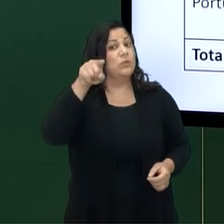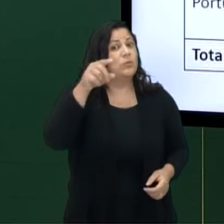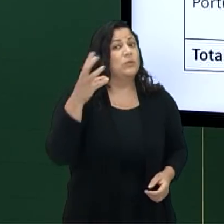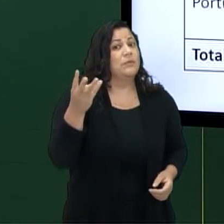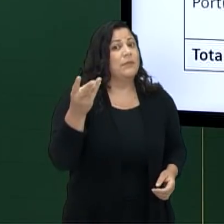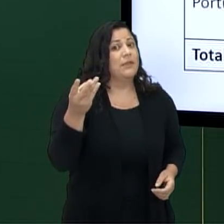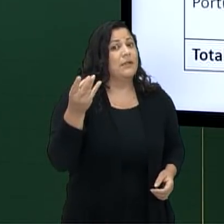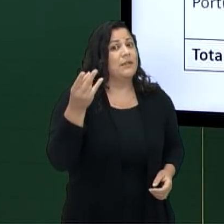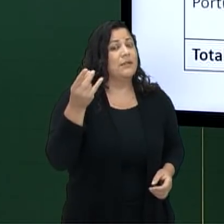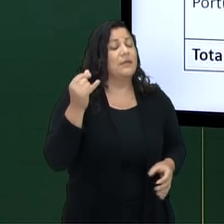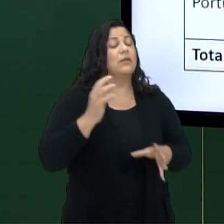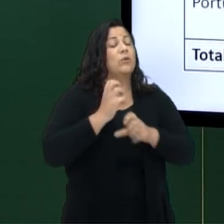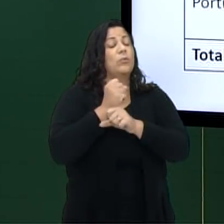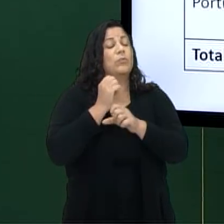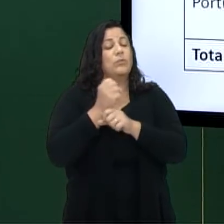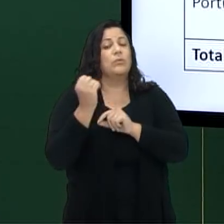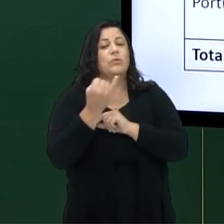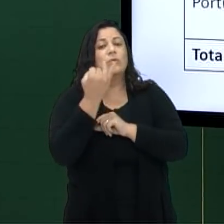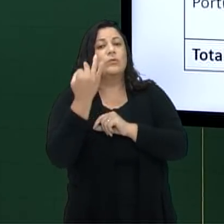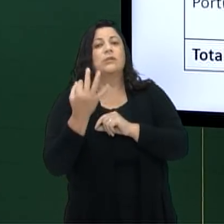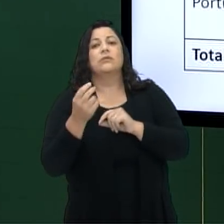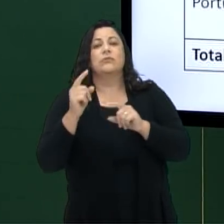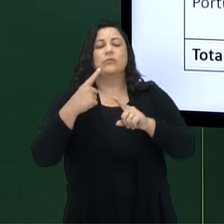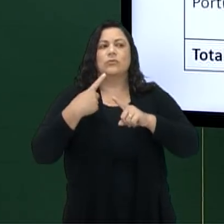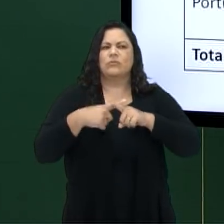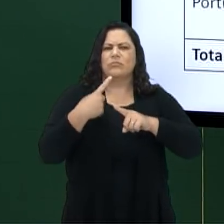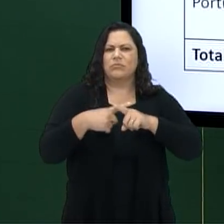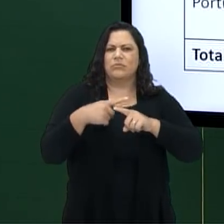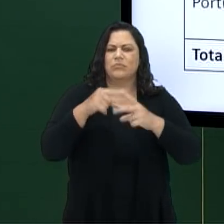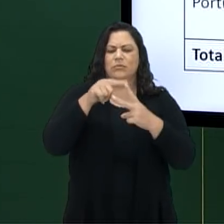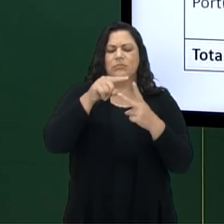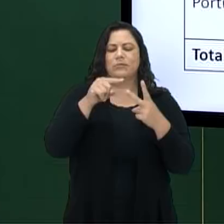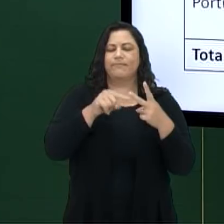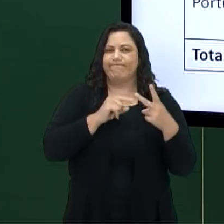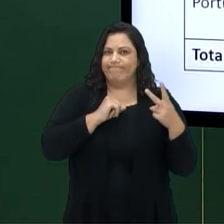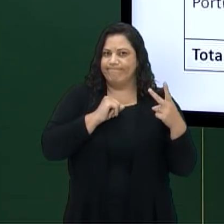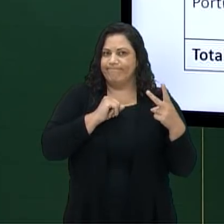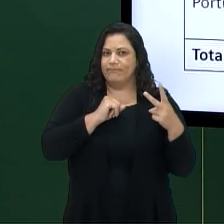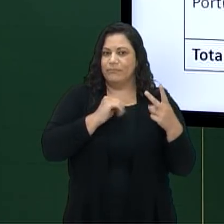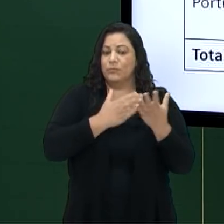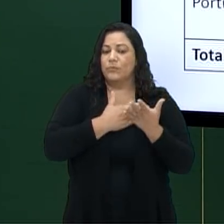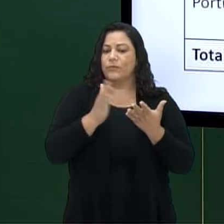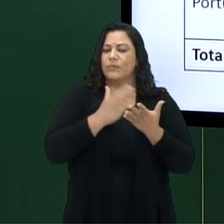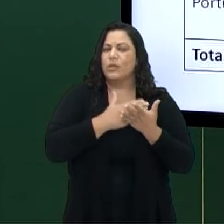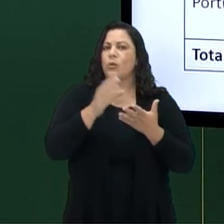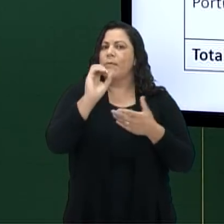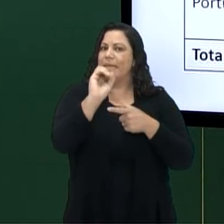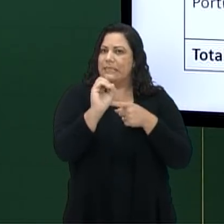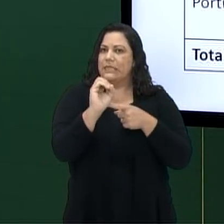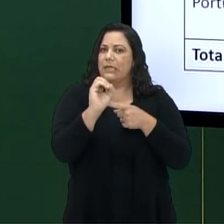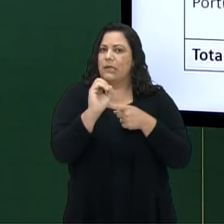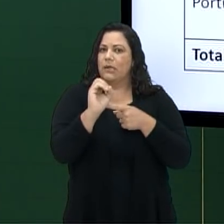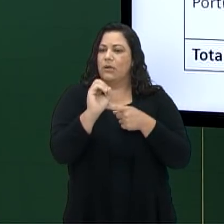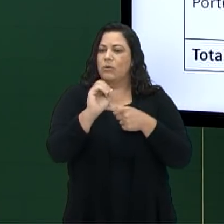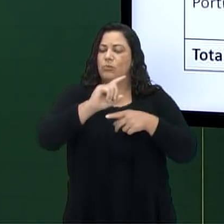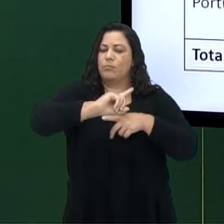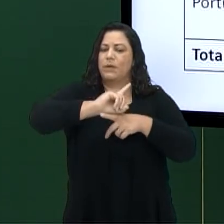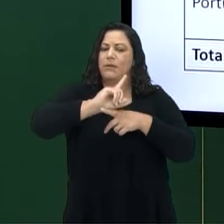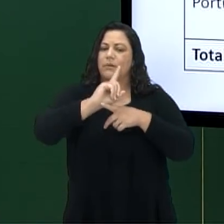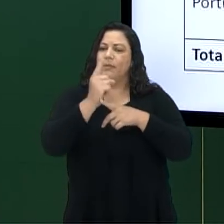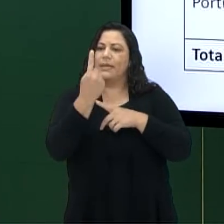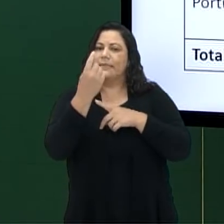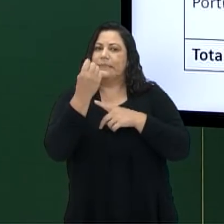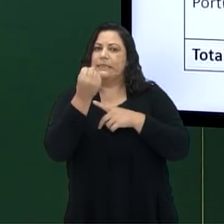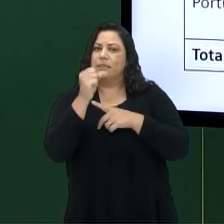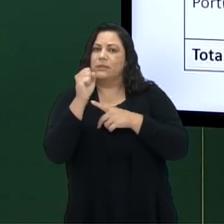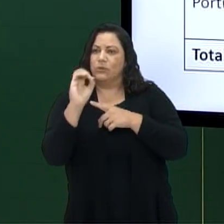se você parar para ver, o transferidor ele tem duas medidas, uma que começa em 0, uma que começa em 180 no mesmo lugar, tá? Então a